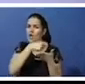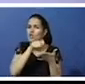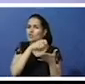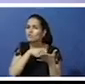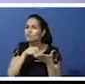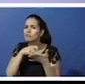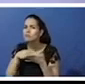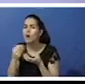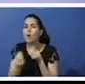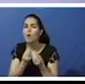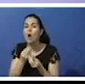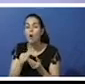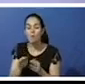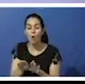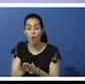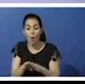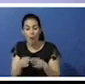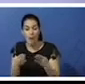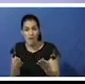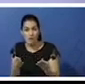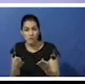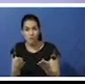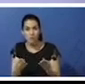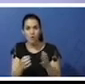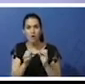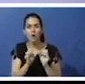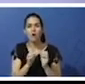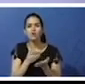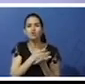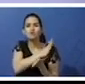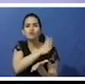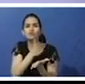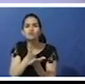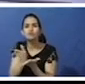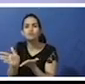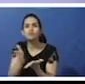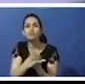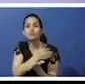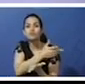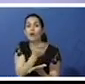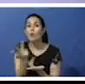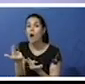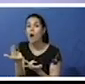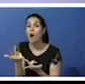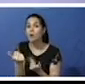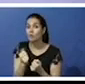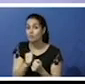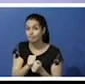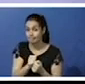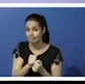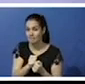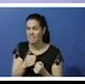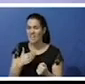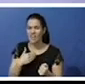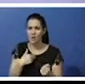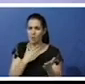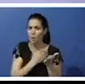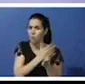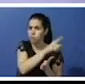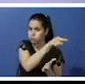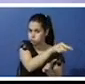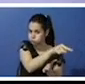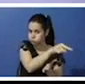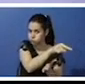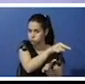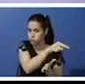esses livros poderão ser distribuídos igualmente, tá? O que eu distribuí aqui tem que ter o mesmo